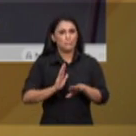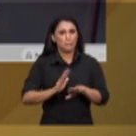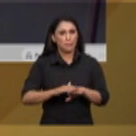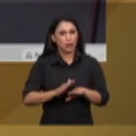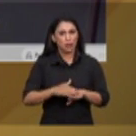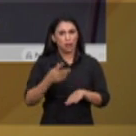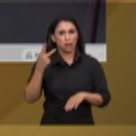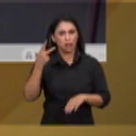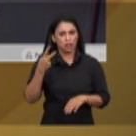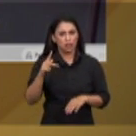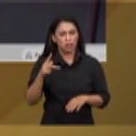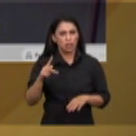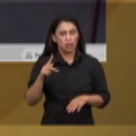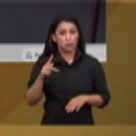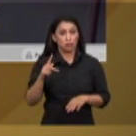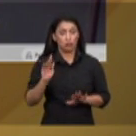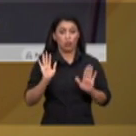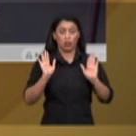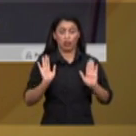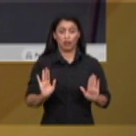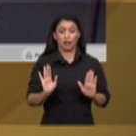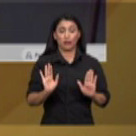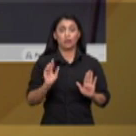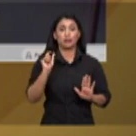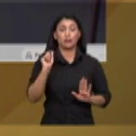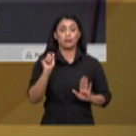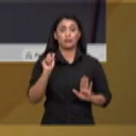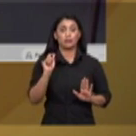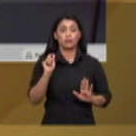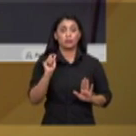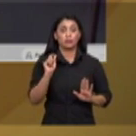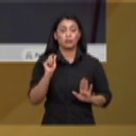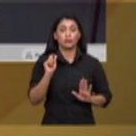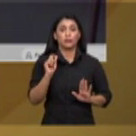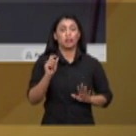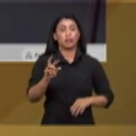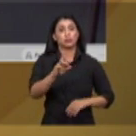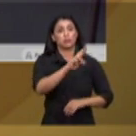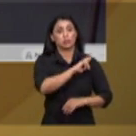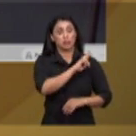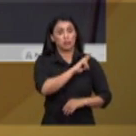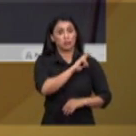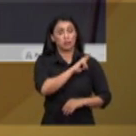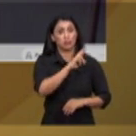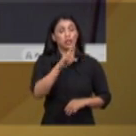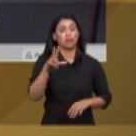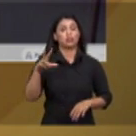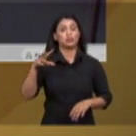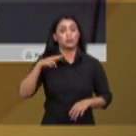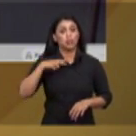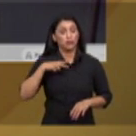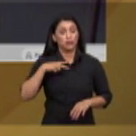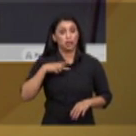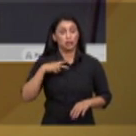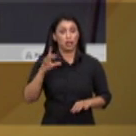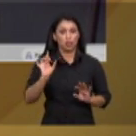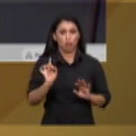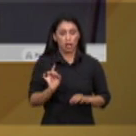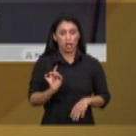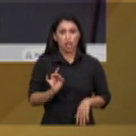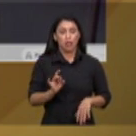em sentido estrito, empreendida por agentes econômicos privados. A exclusividade da